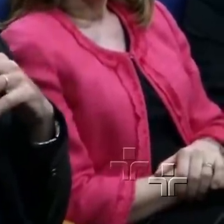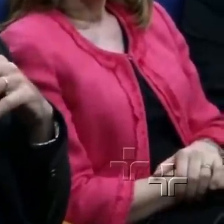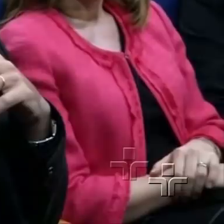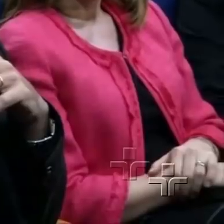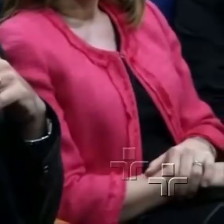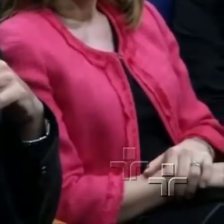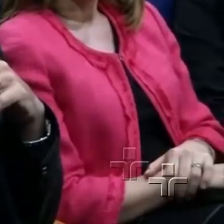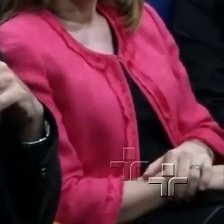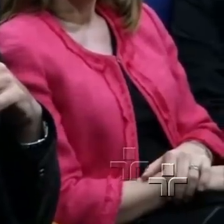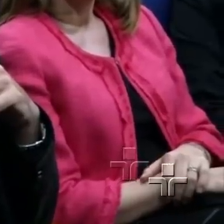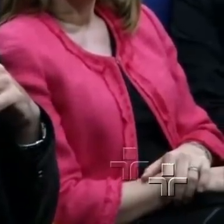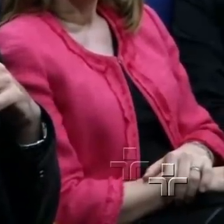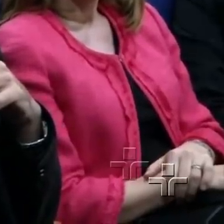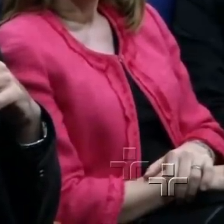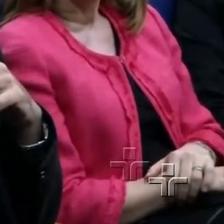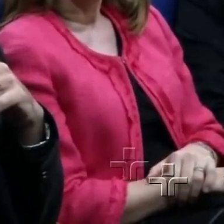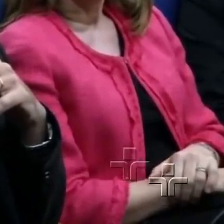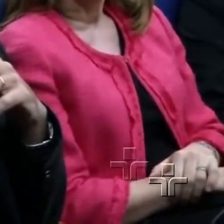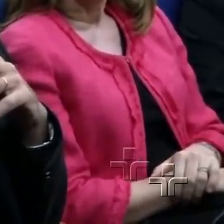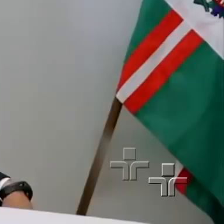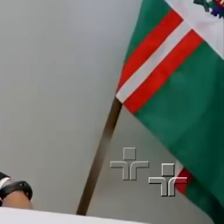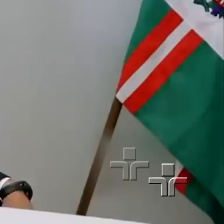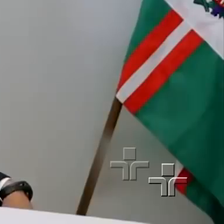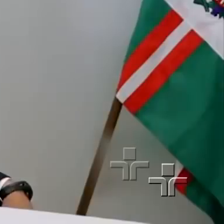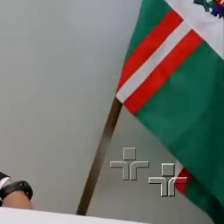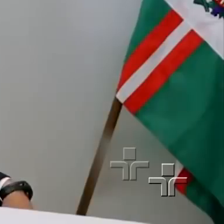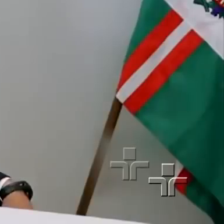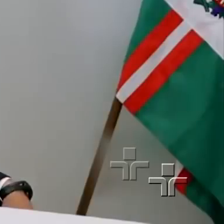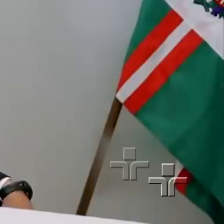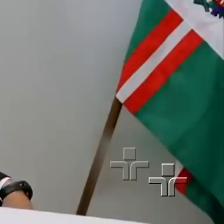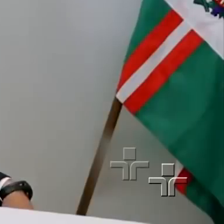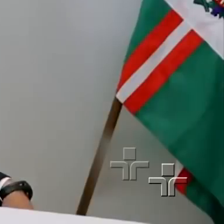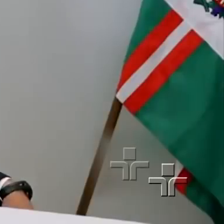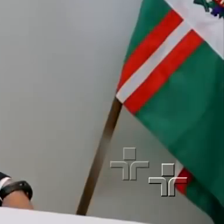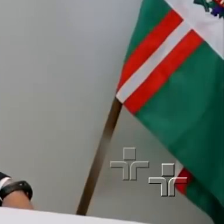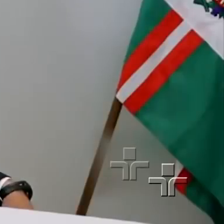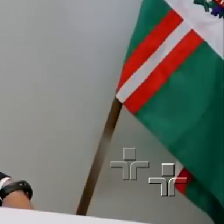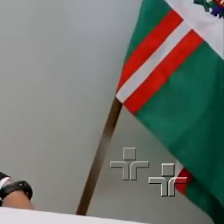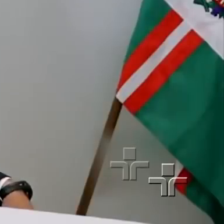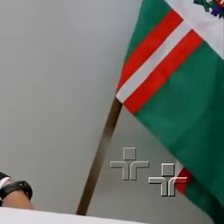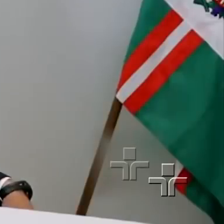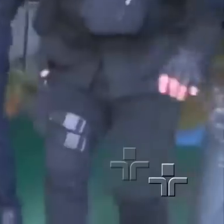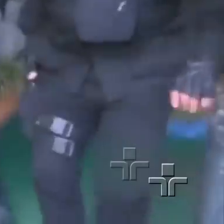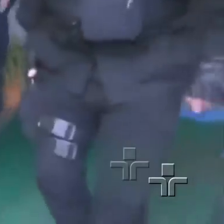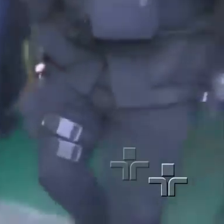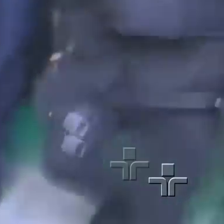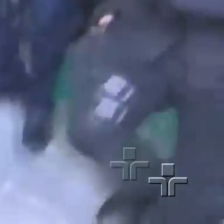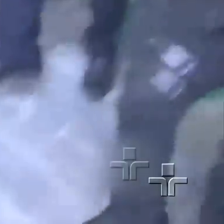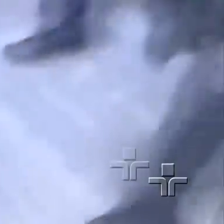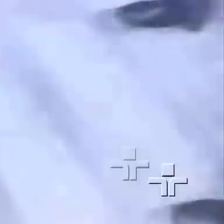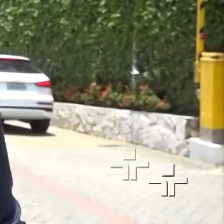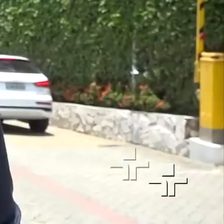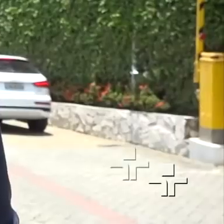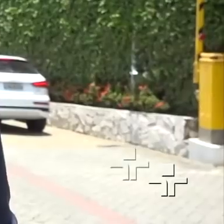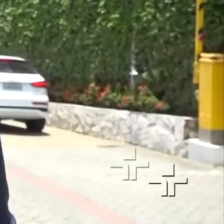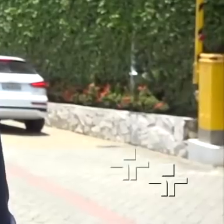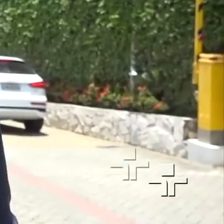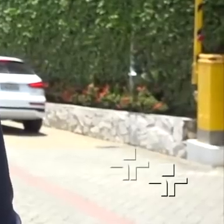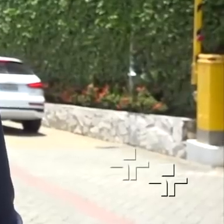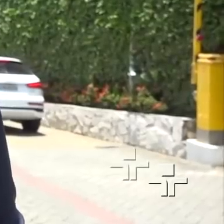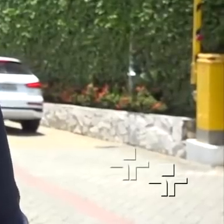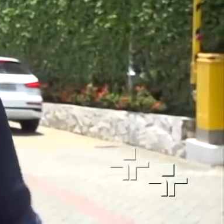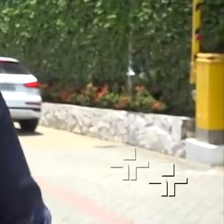deixar 22 anos de magistratura e o comando da operação que o tornou conhecido no país, a Lava Jato. Para